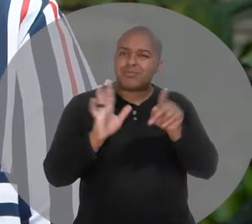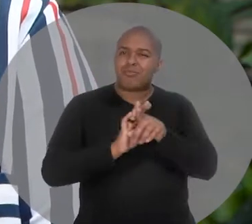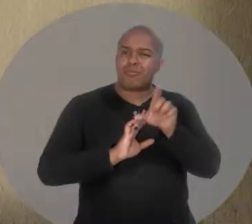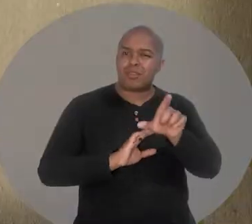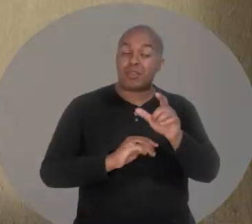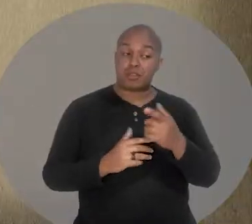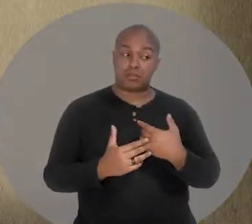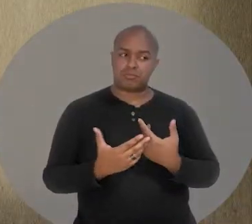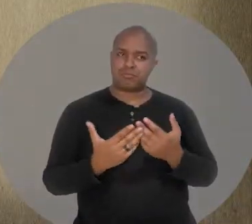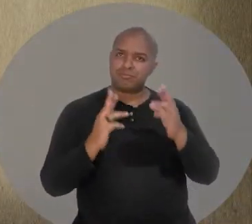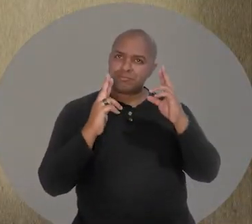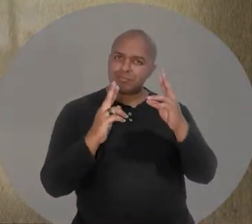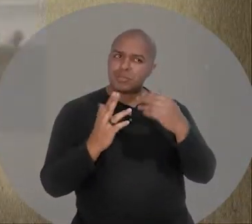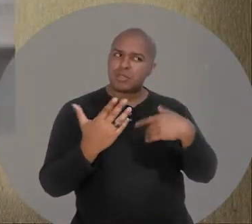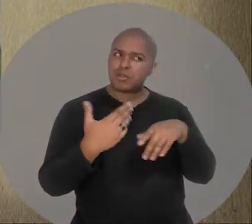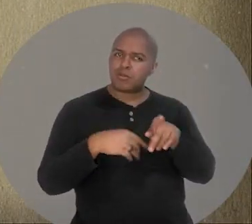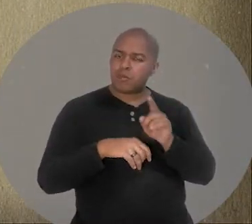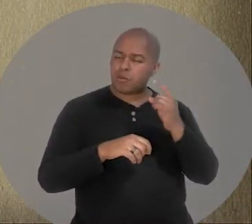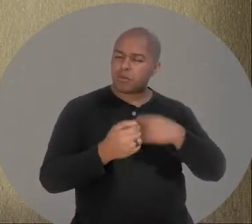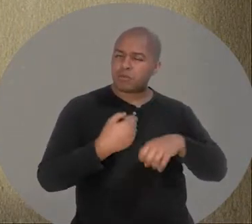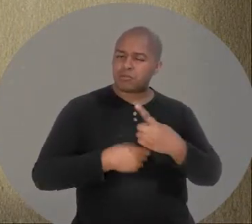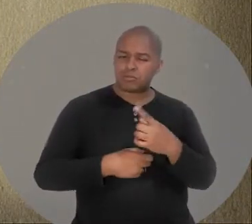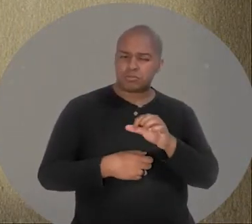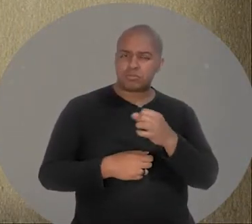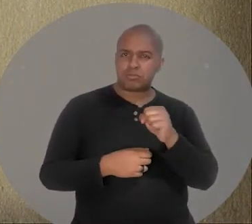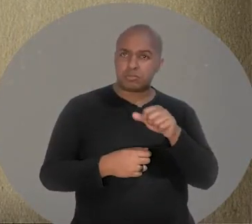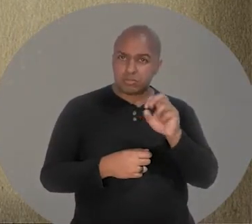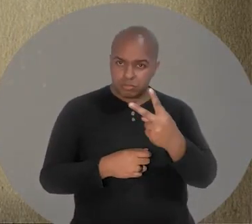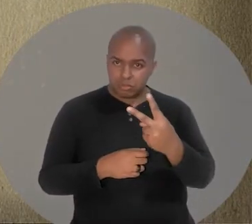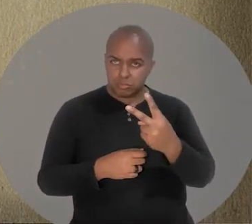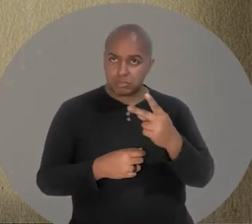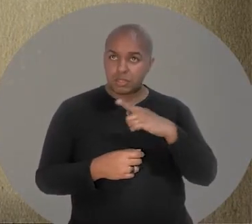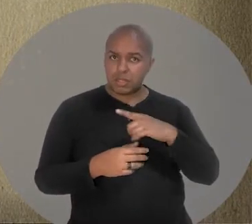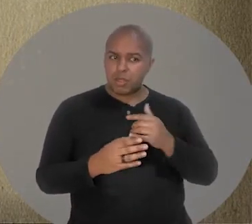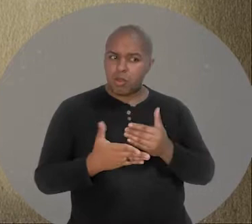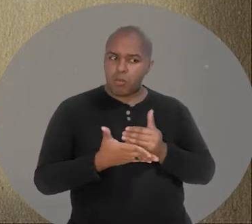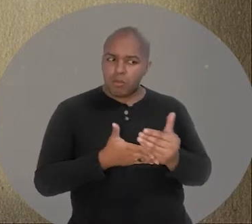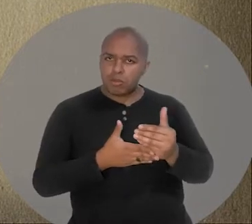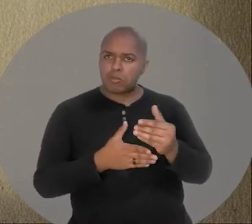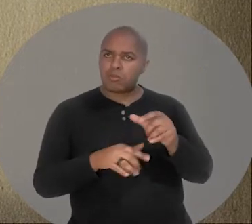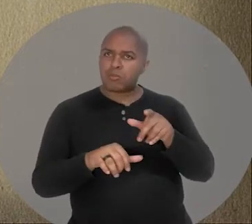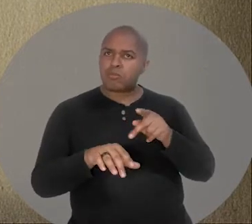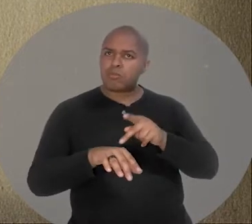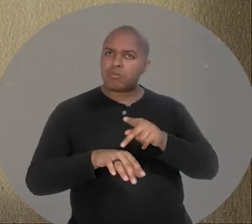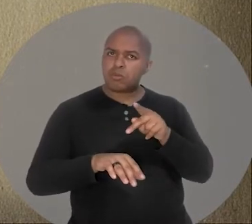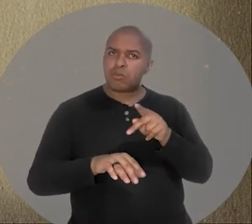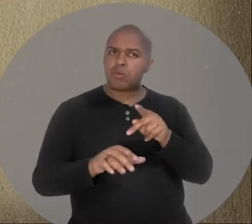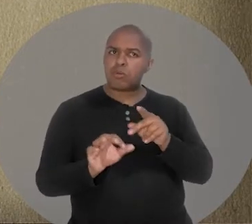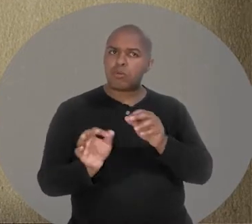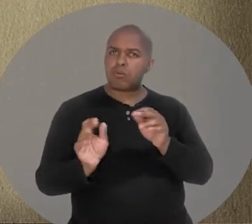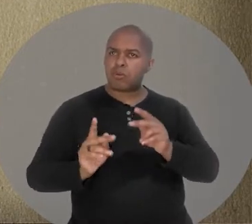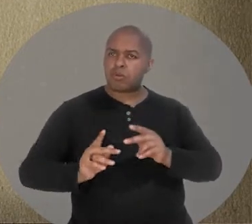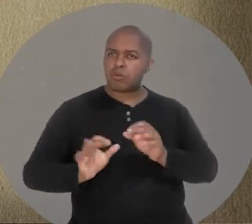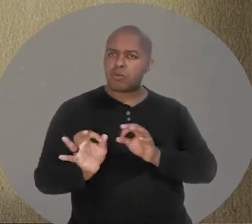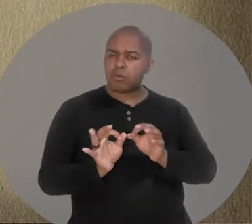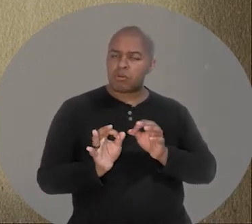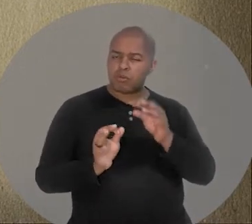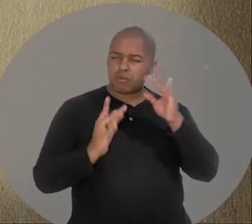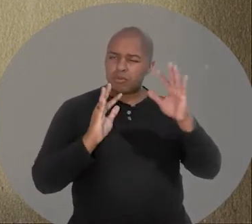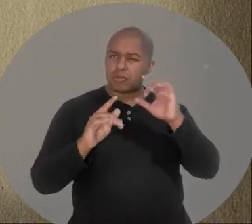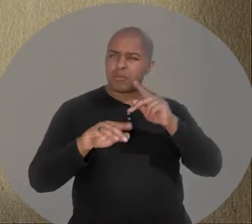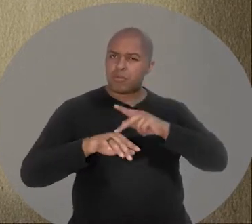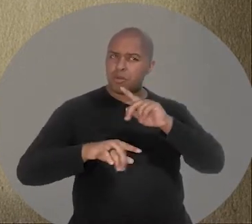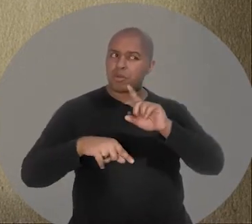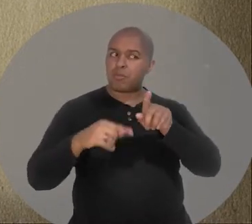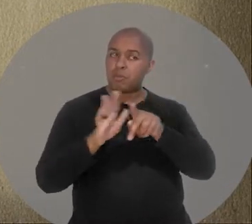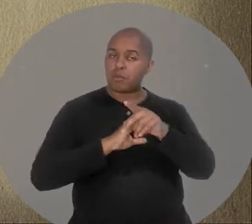por ela. Nesse meio tempo, em 1982, mais precisamente, ingressei no programa de pós-graduação em Psicologia Social